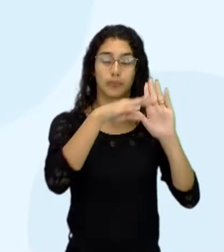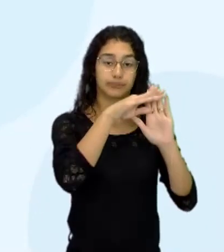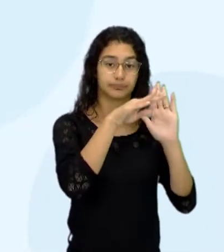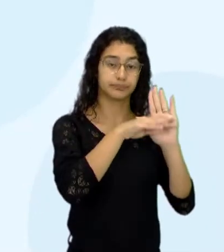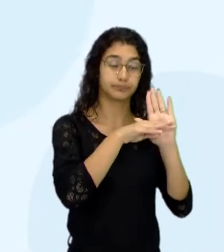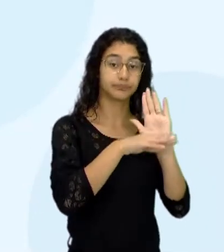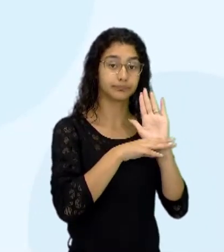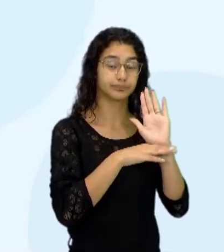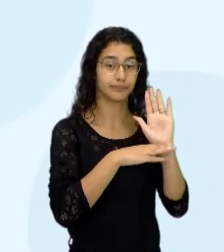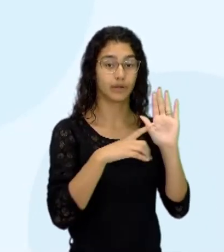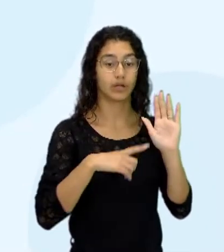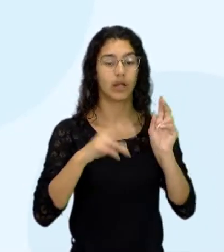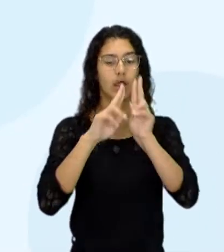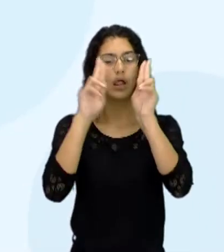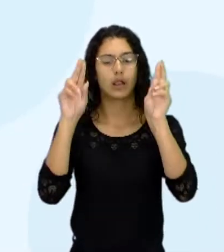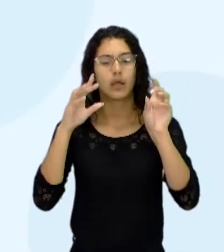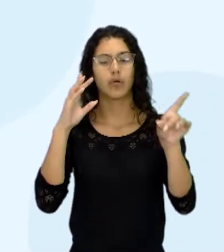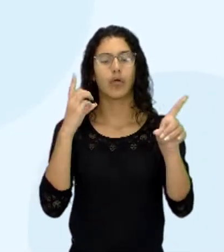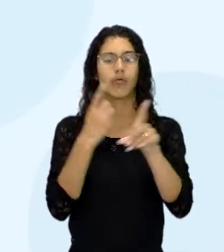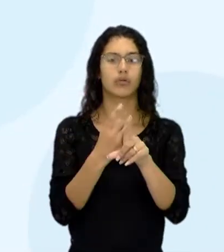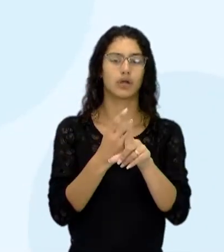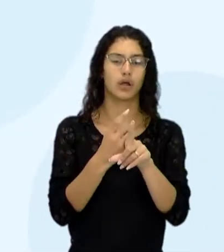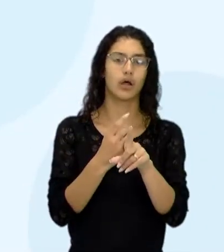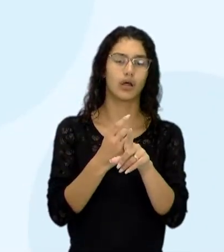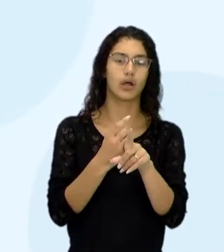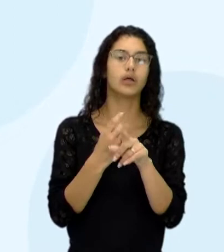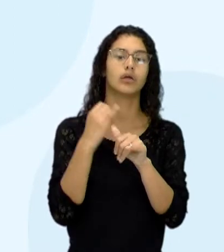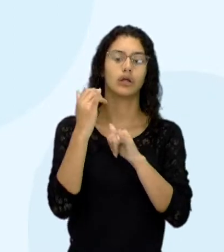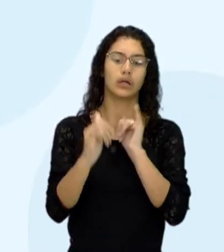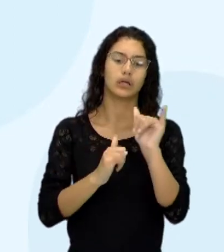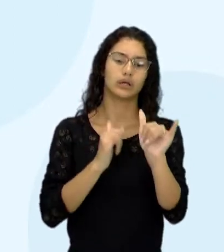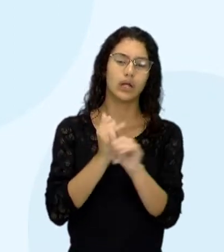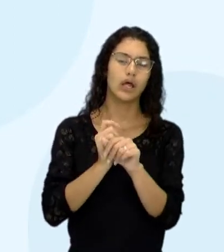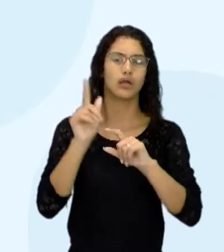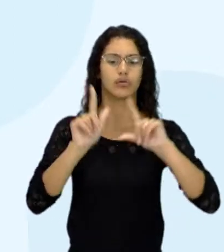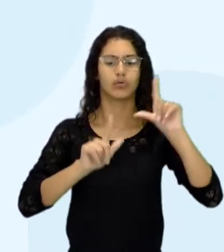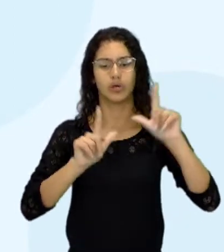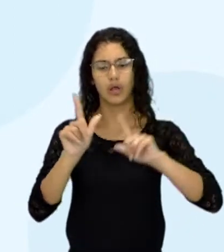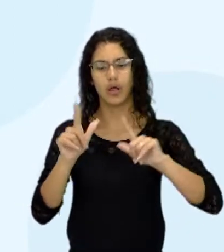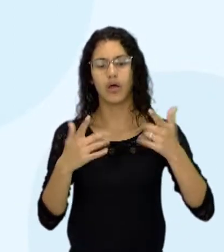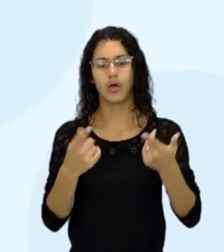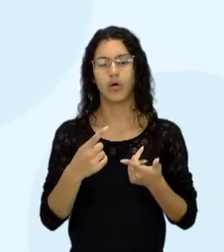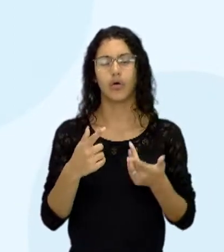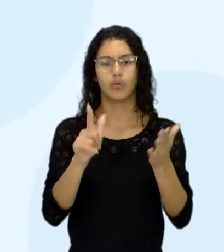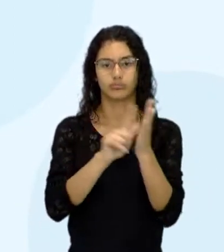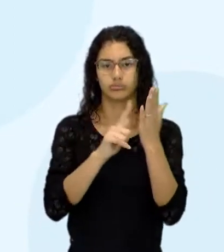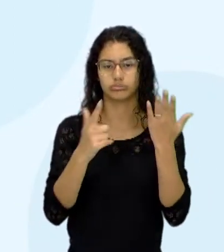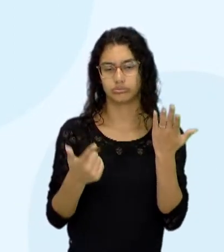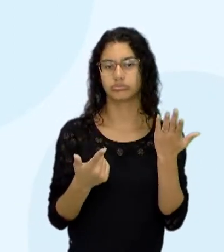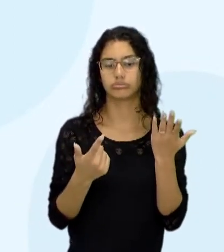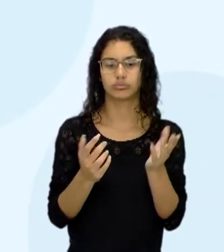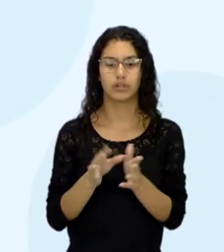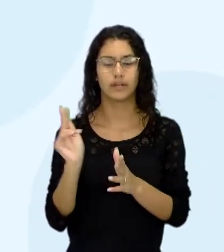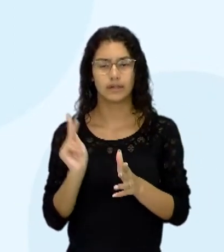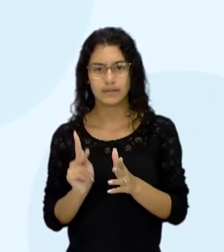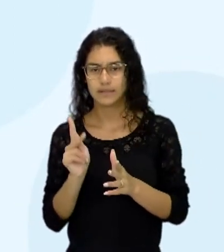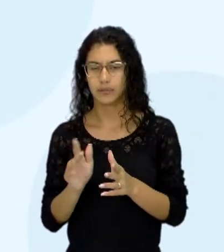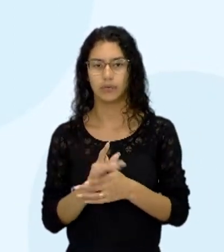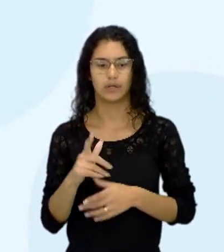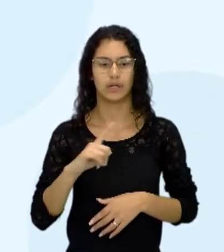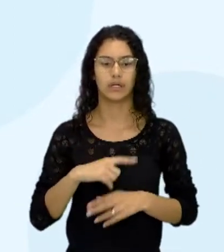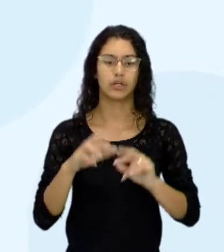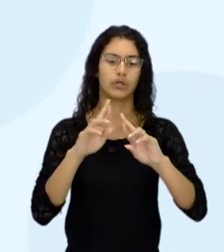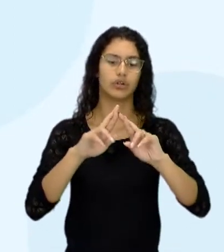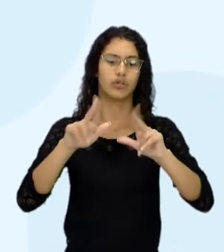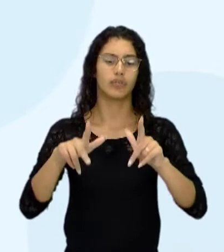ó. Temas mais encontrados na mídia, nas mídias, né? Então, aqueles temas que são mais corriqueiros, que o tempo todo está lá.